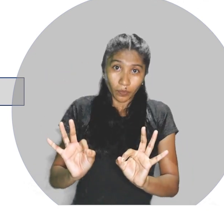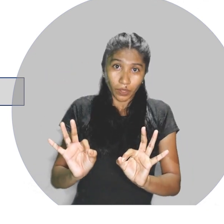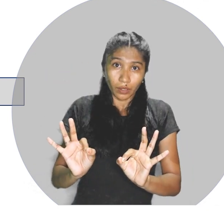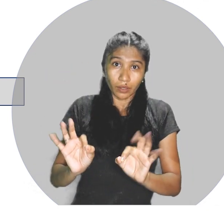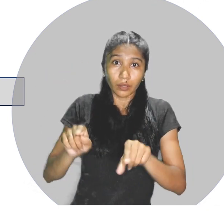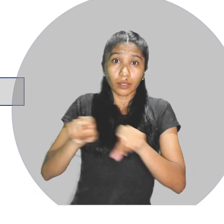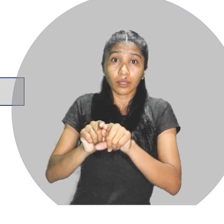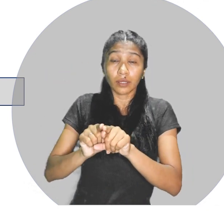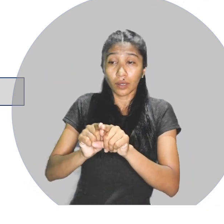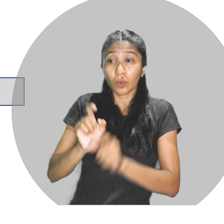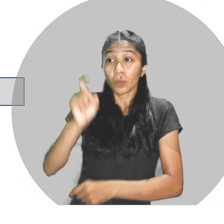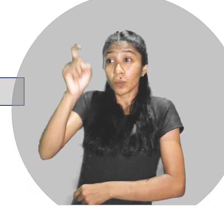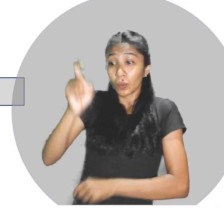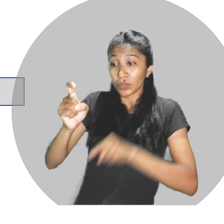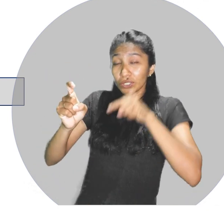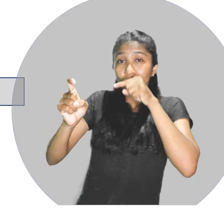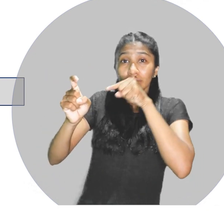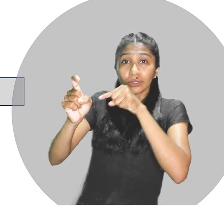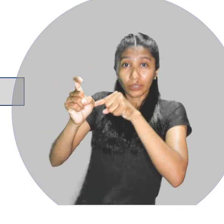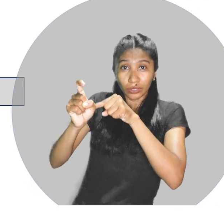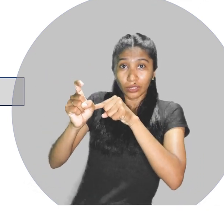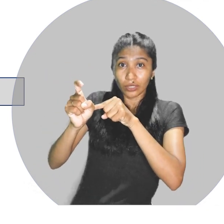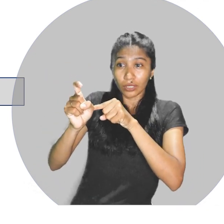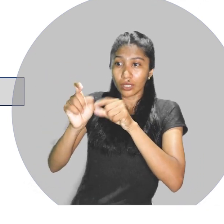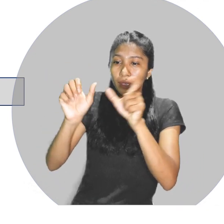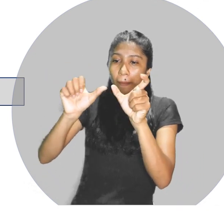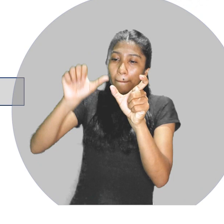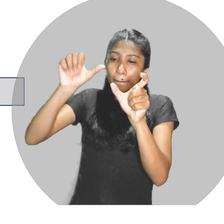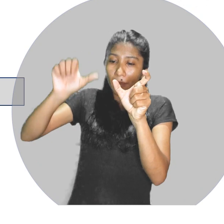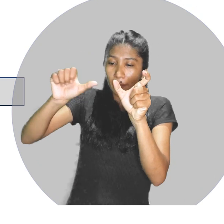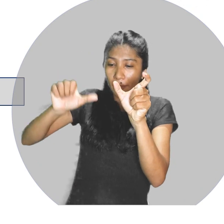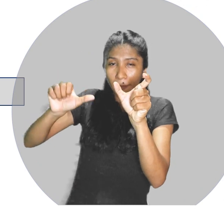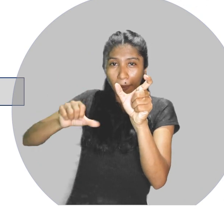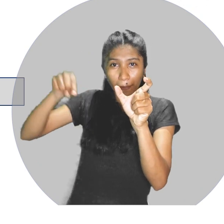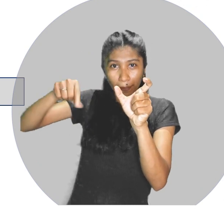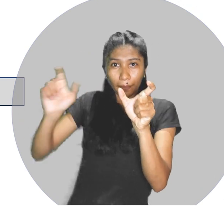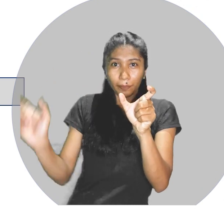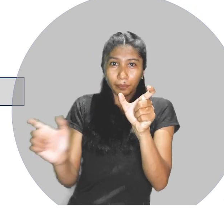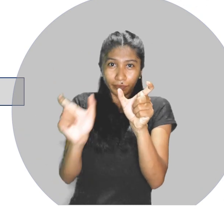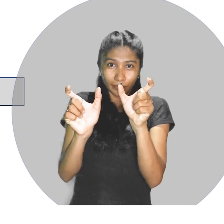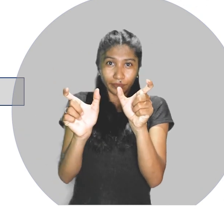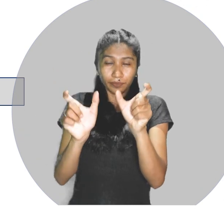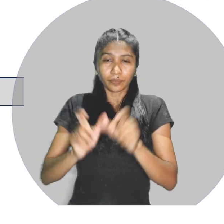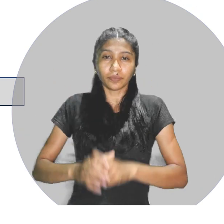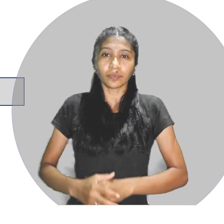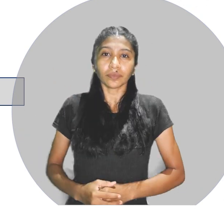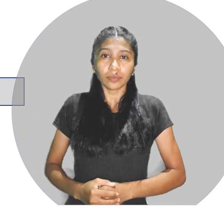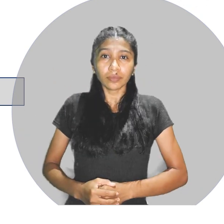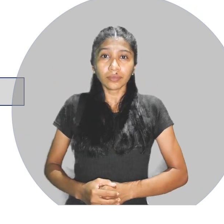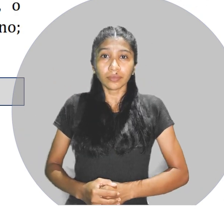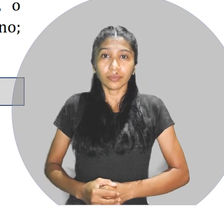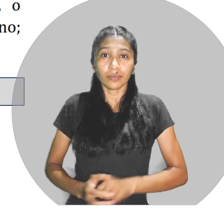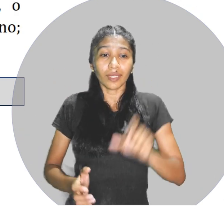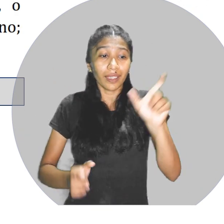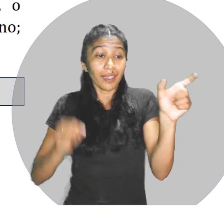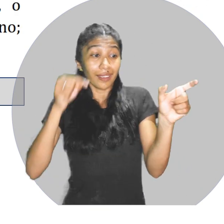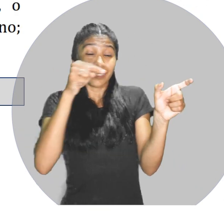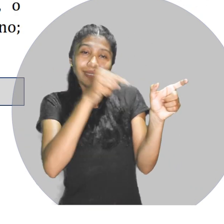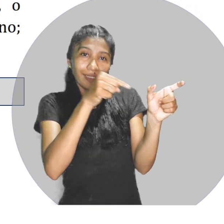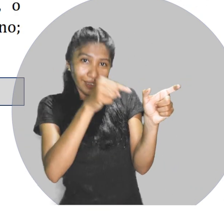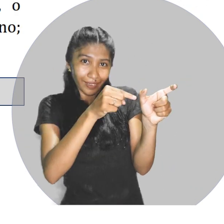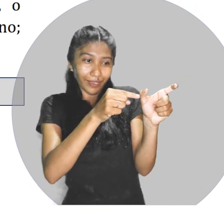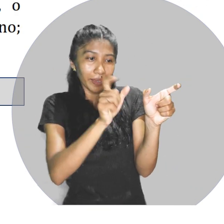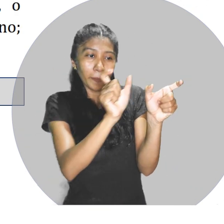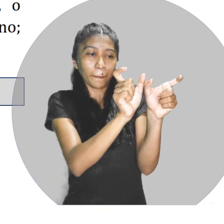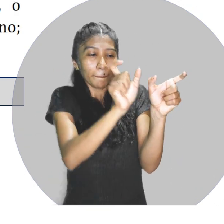X são as terminações desta palavra. A sigmática é o caso